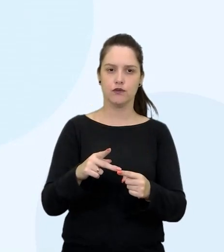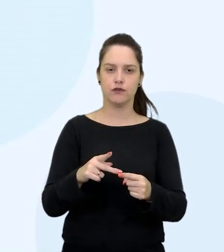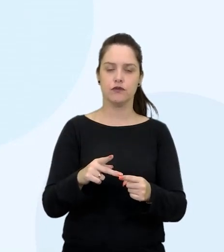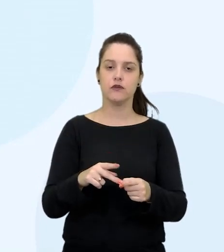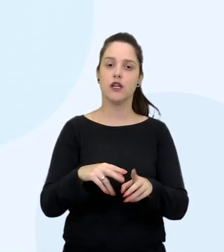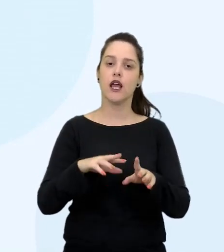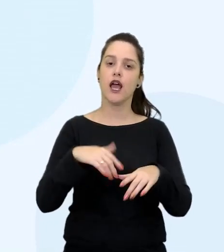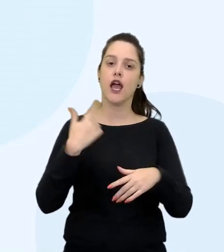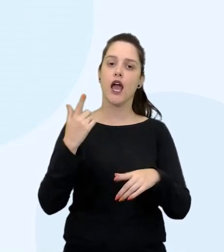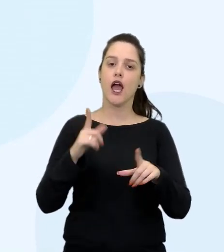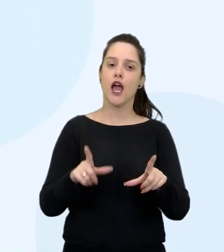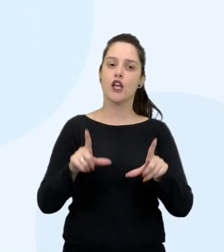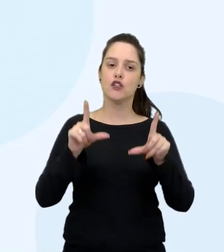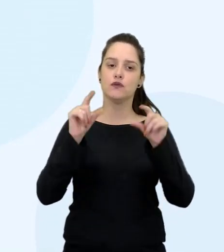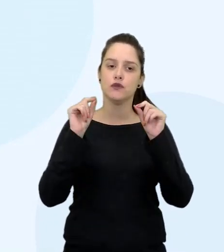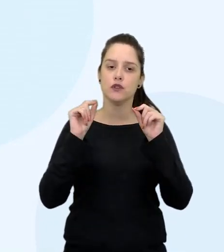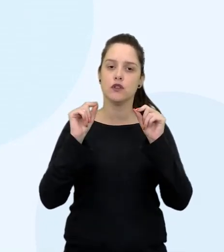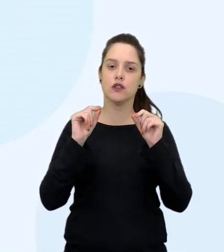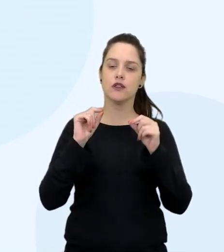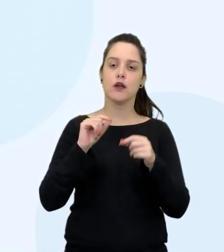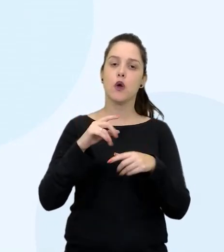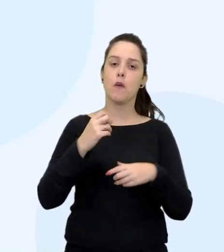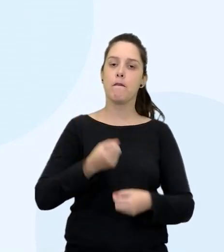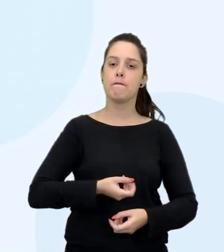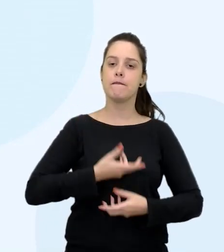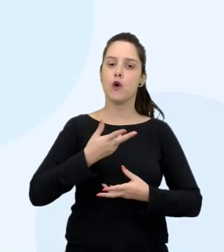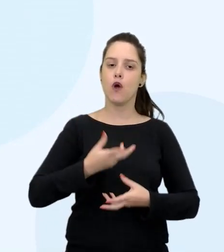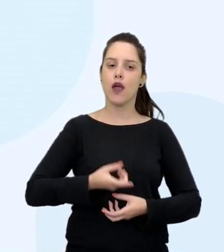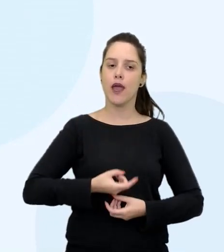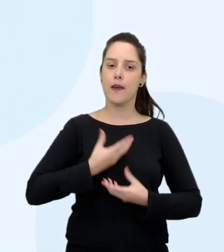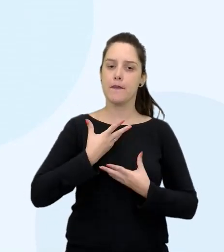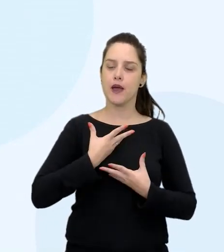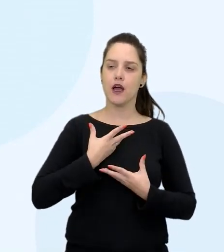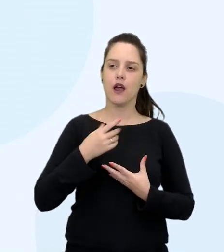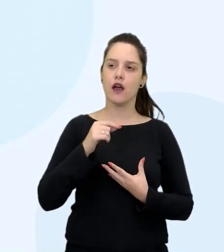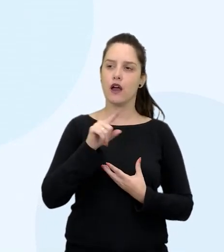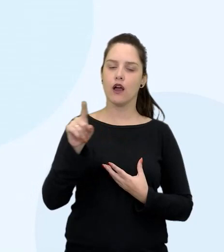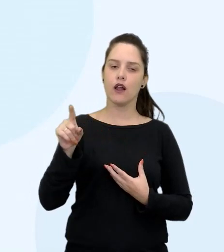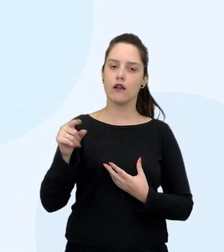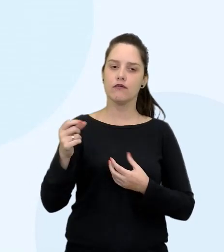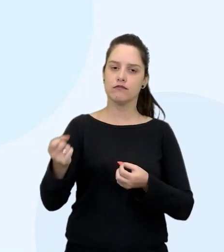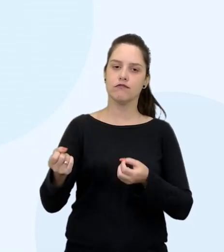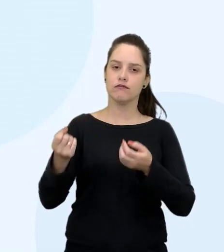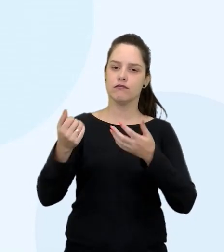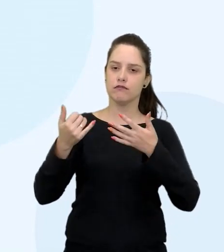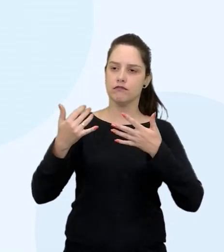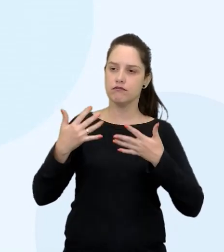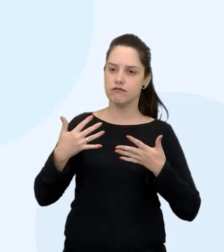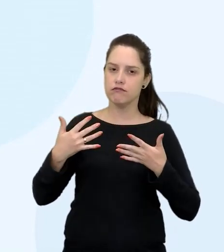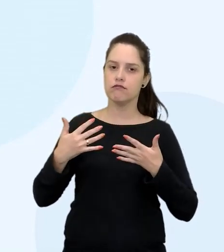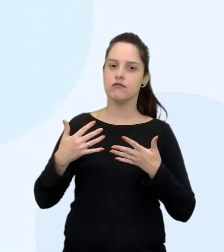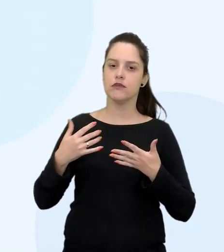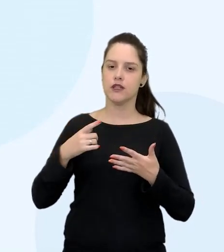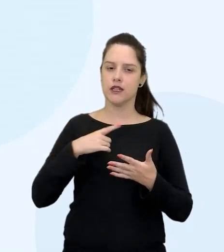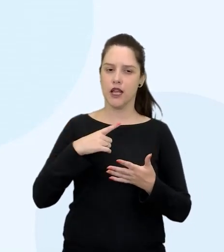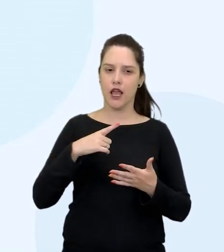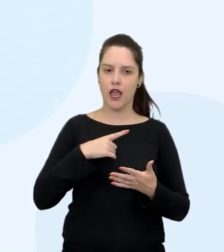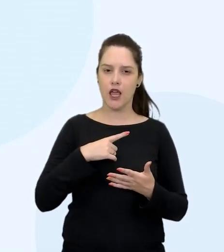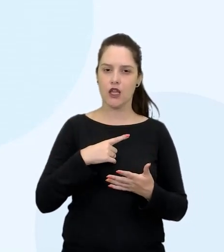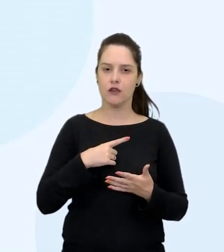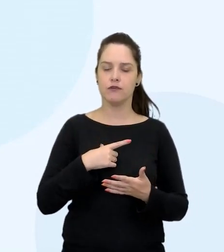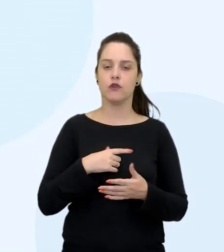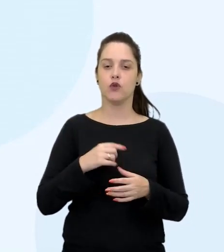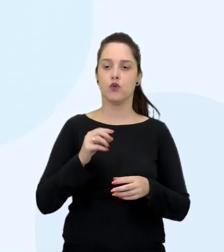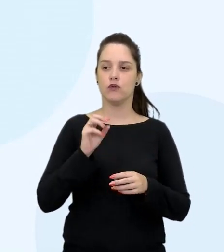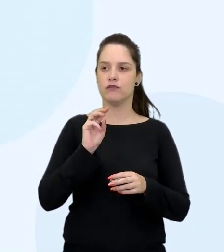para que vocês escolherem um conto, um mini conto ou poema, né? Para vocês lerem em conjunto ali, né? Tem o podcast também, mas o podcast